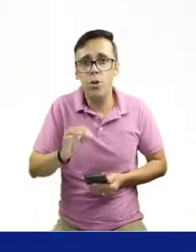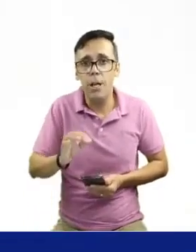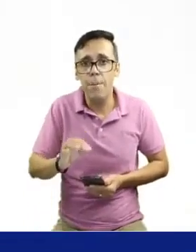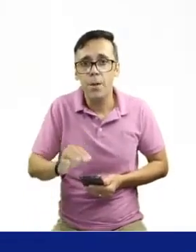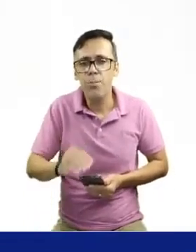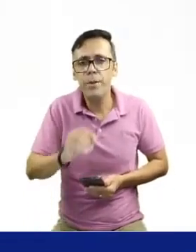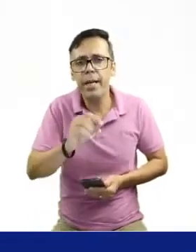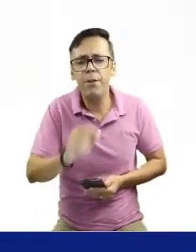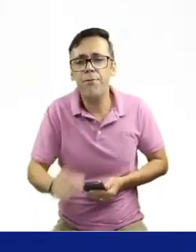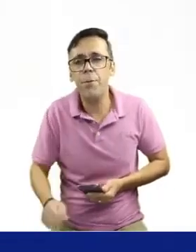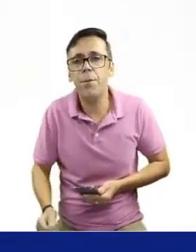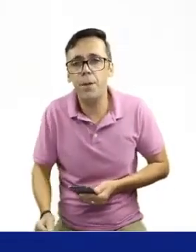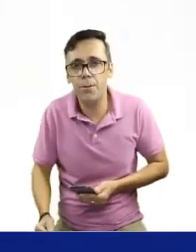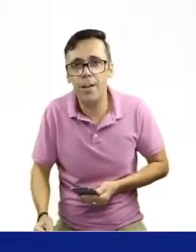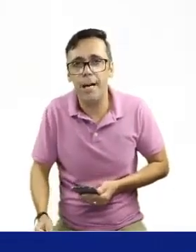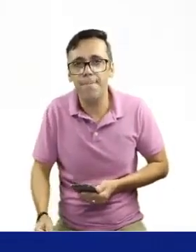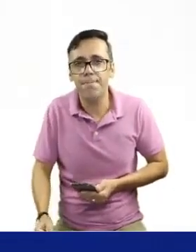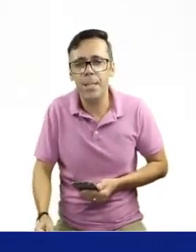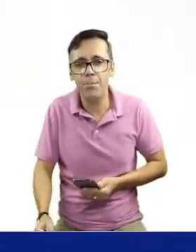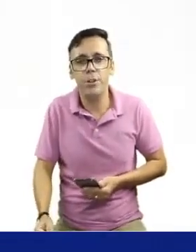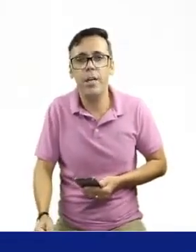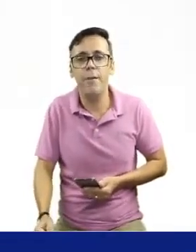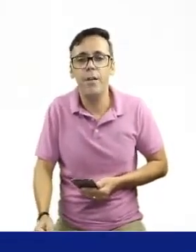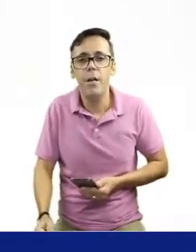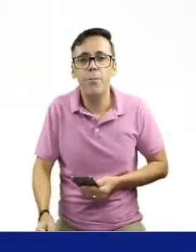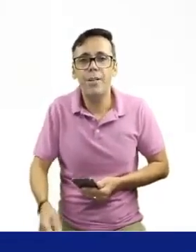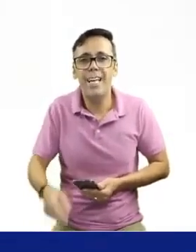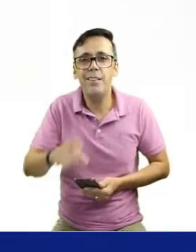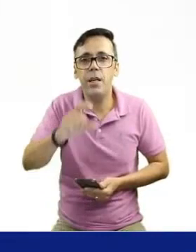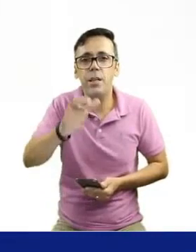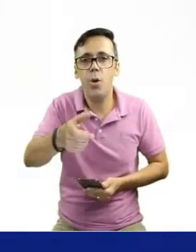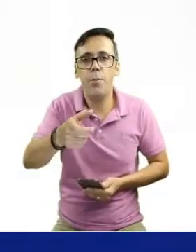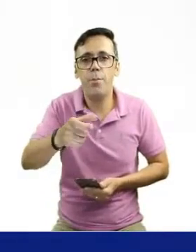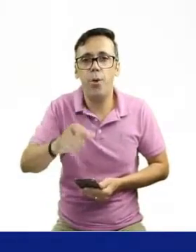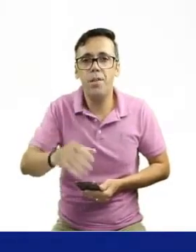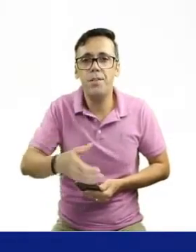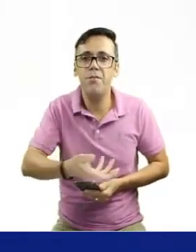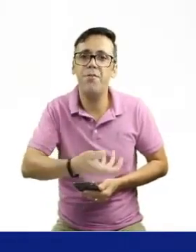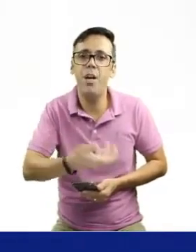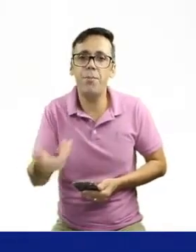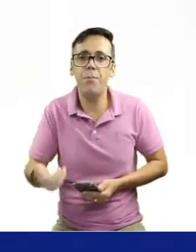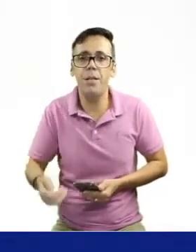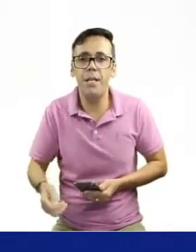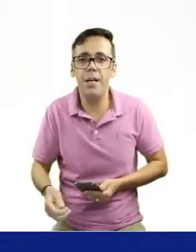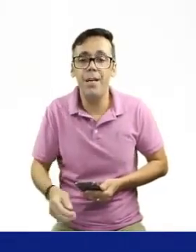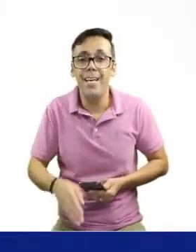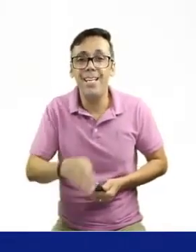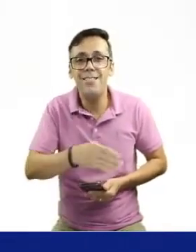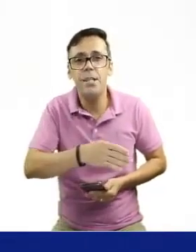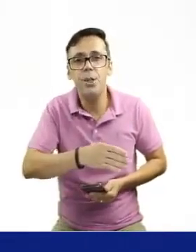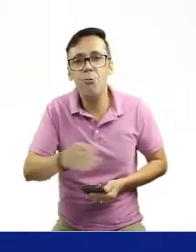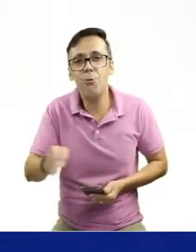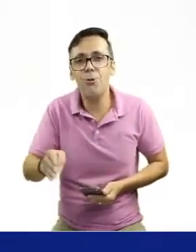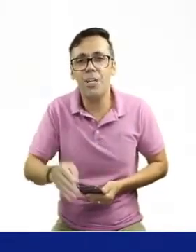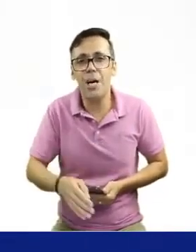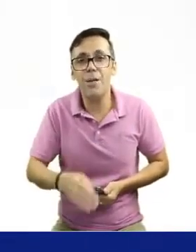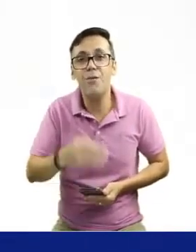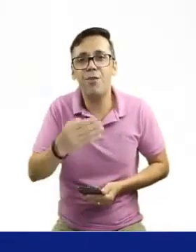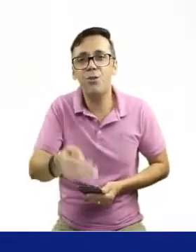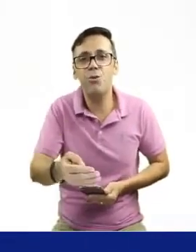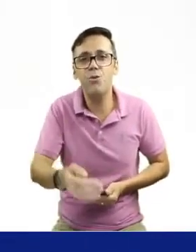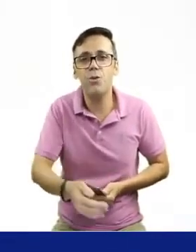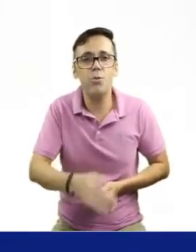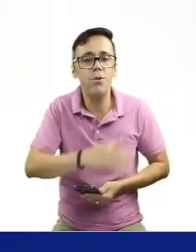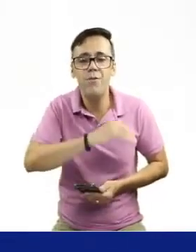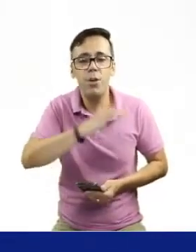então Gente olha o que que ele foi primeiro lugar sabe por quê Porque ele entendeu a proposta Ele veio para briga Ele seguiu o cronograma